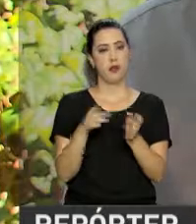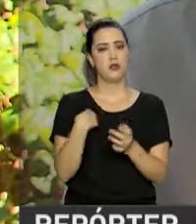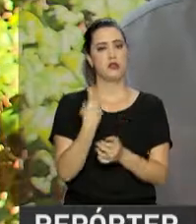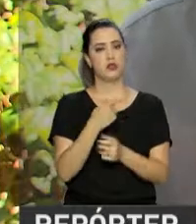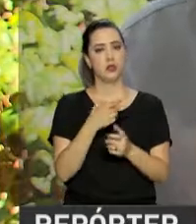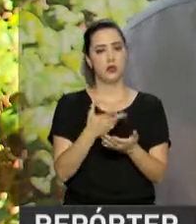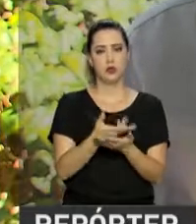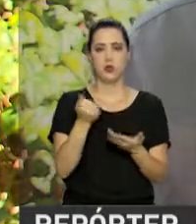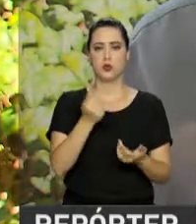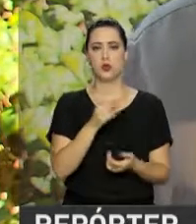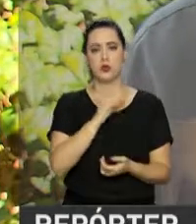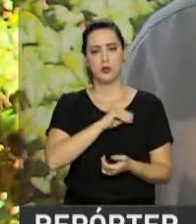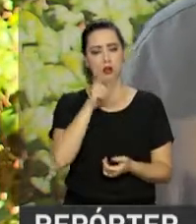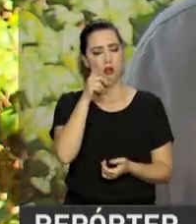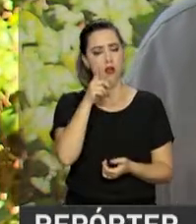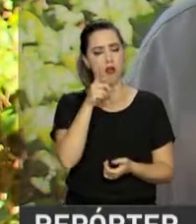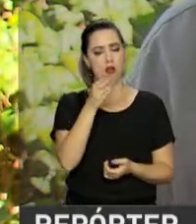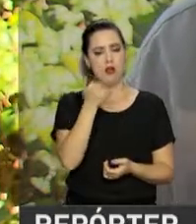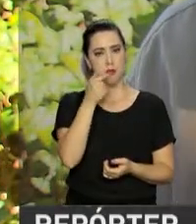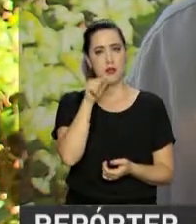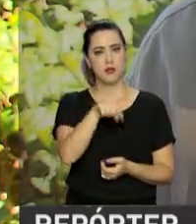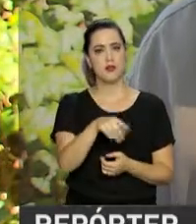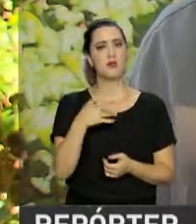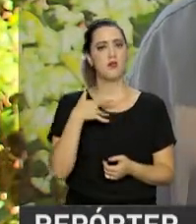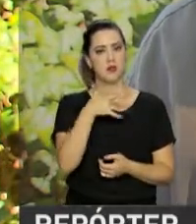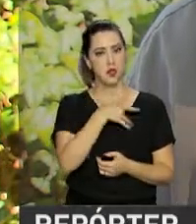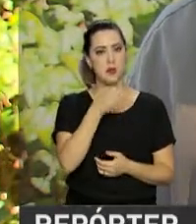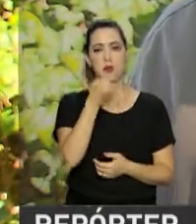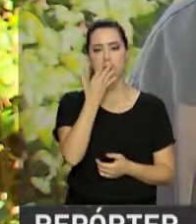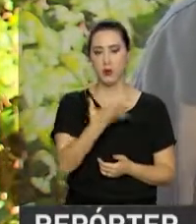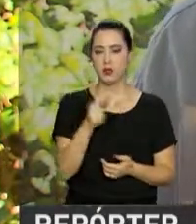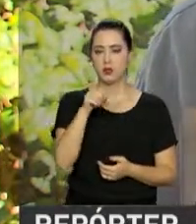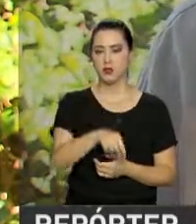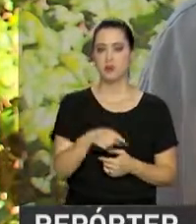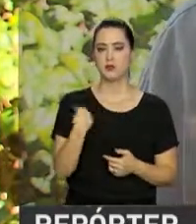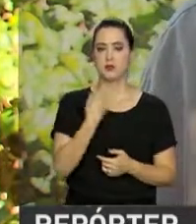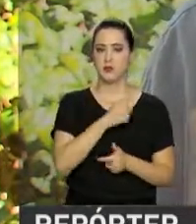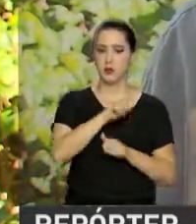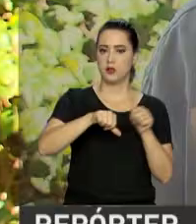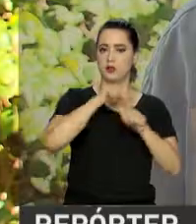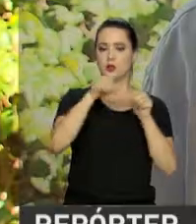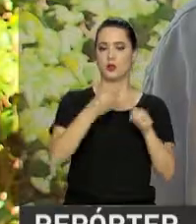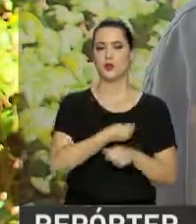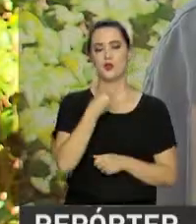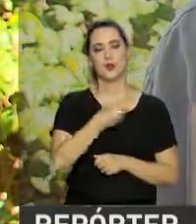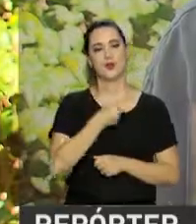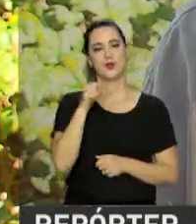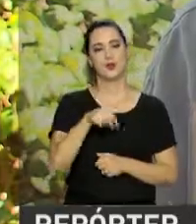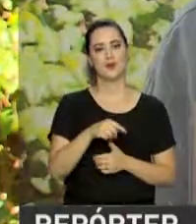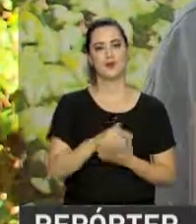alimentação saudável daqui de dentro e aí mudou muito a nossa vida essa coisa